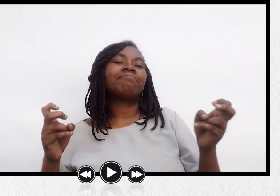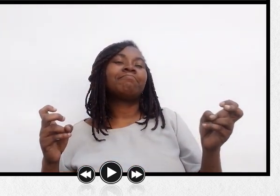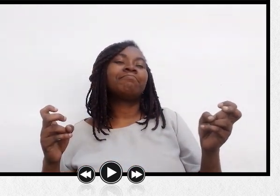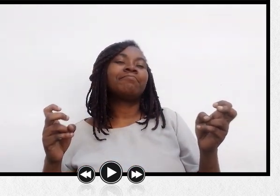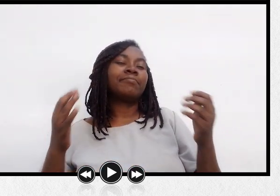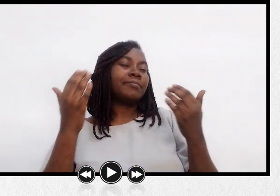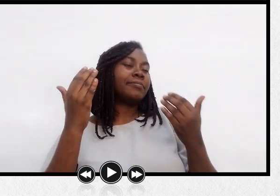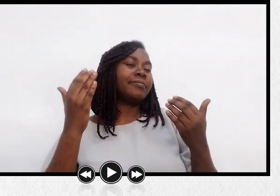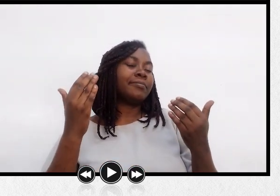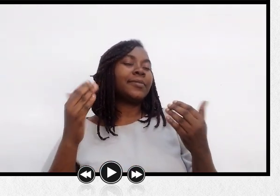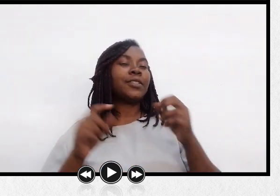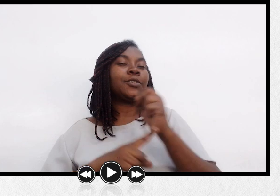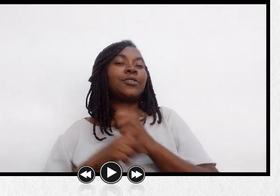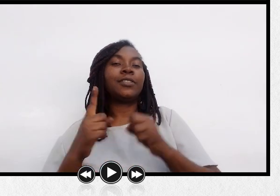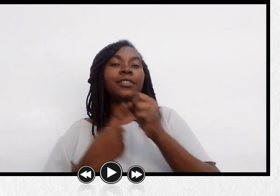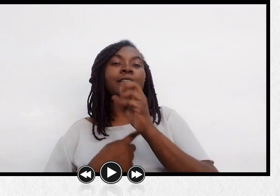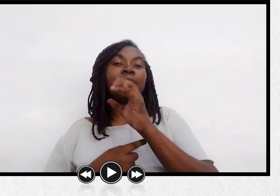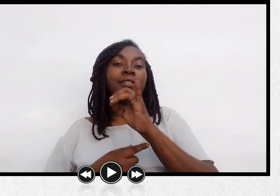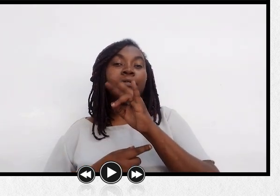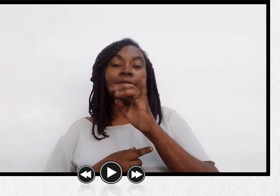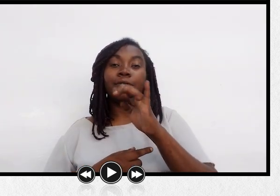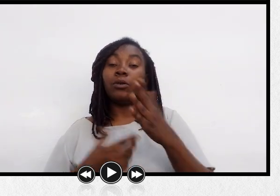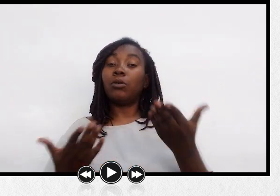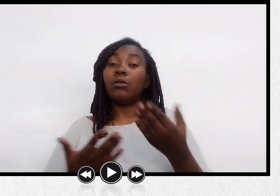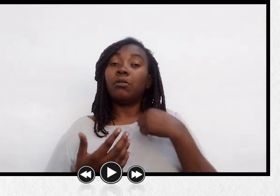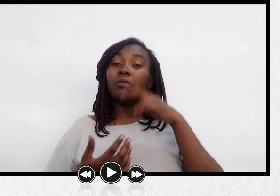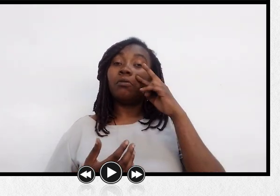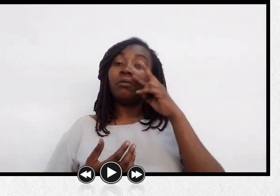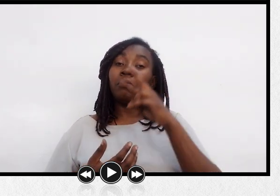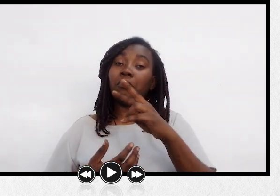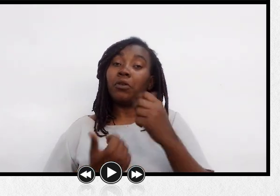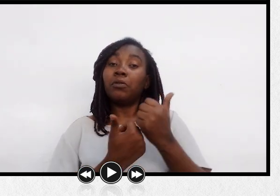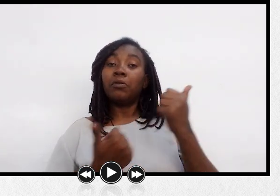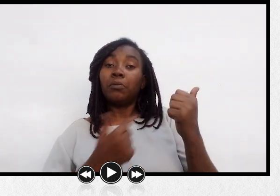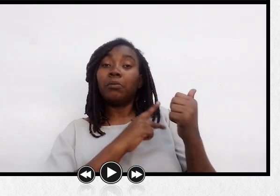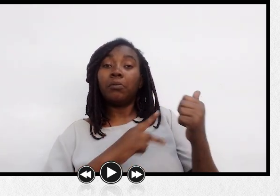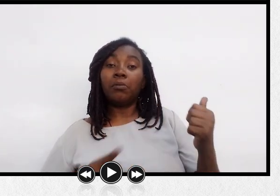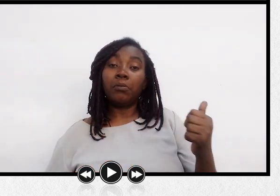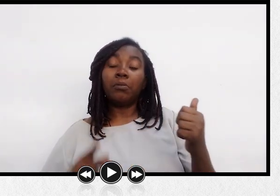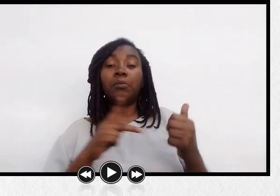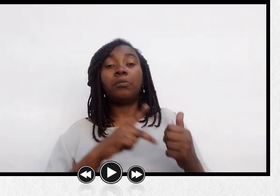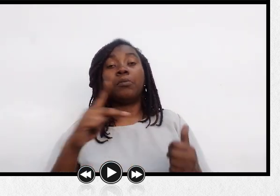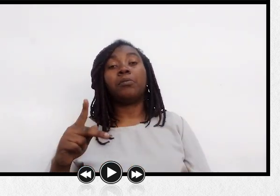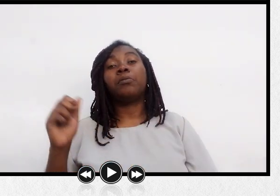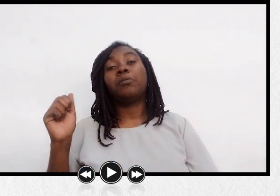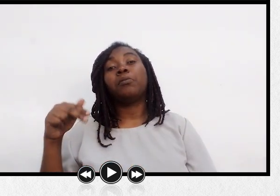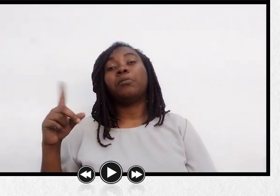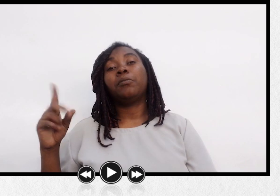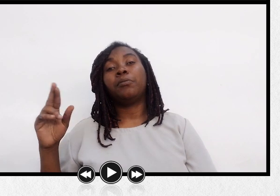pezinho atrás contra a sociedade civil, e hoje a gente vê assim, o nosso vice-presidente, que é o professor André da UFSCar, tem uma